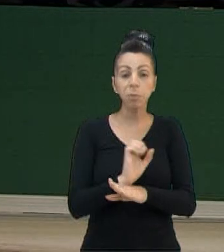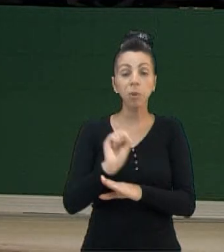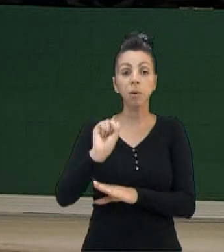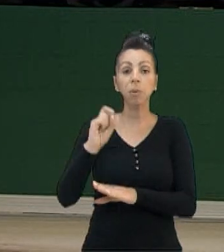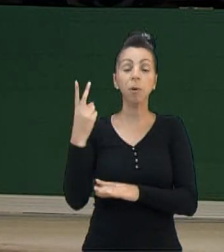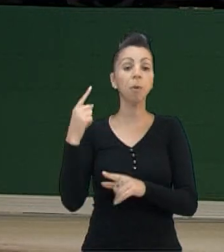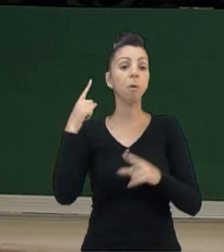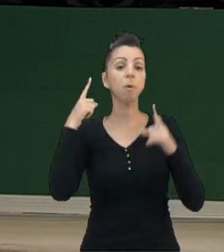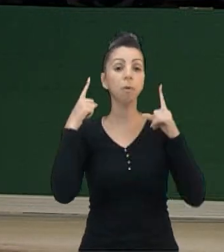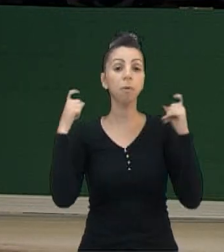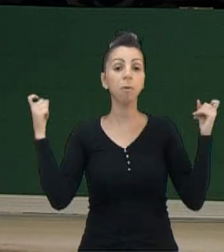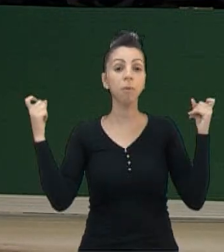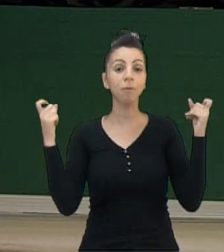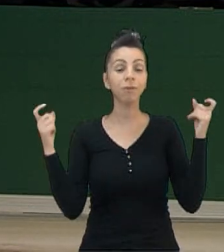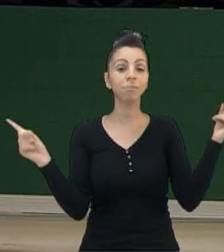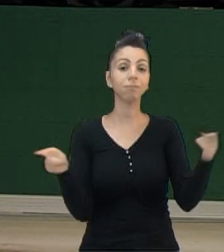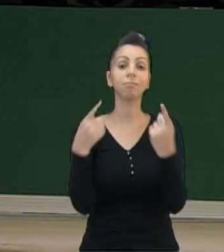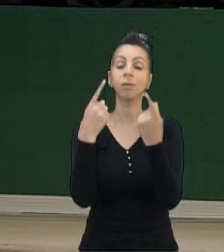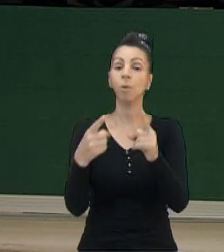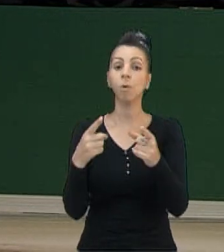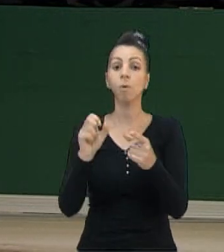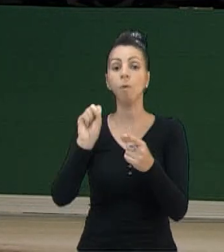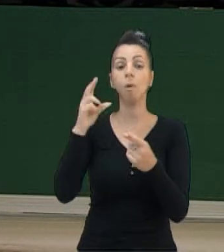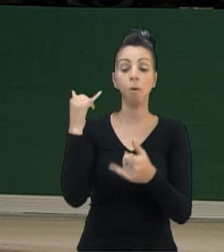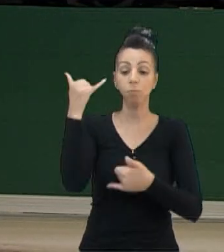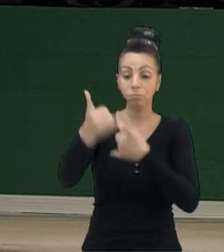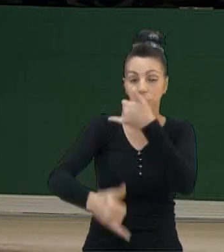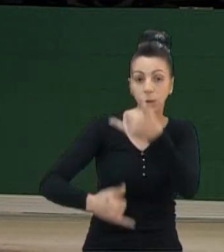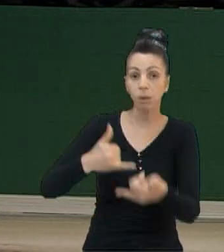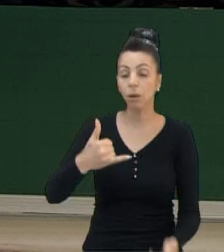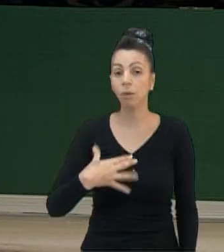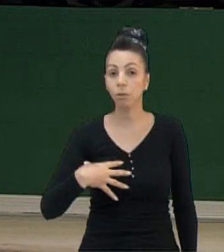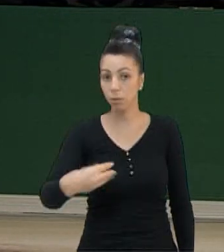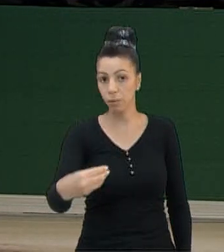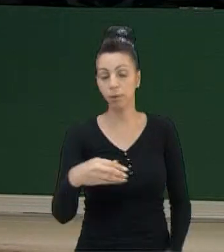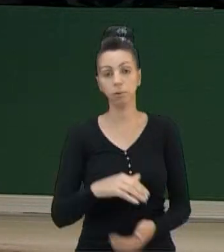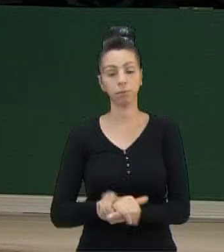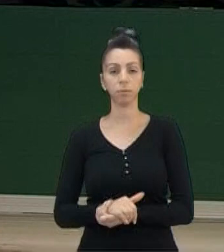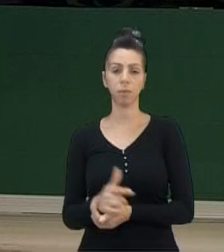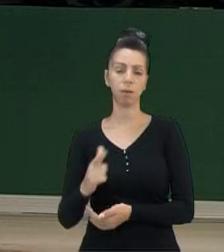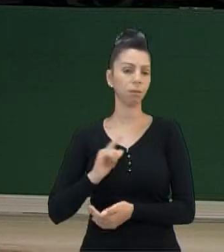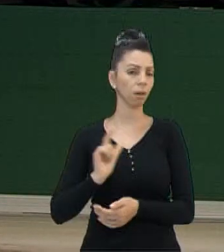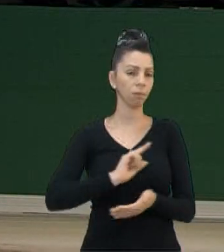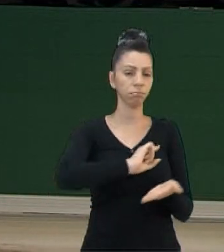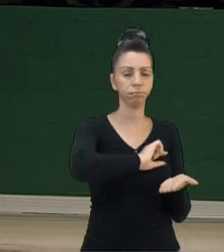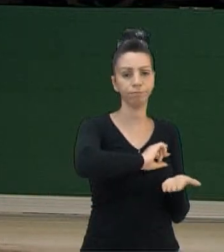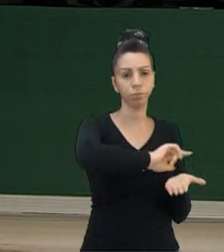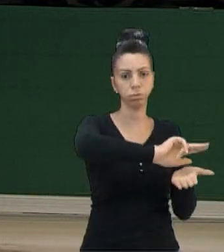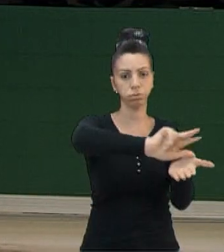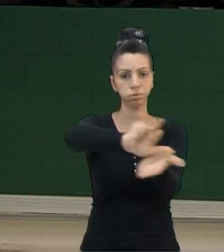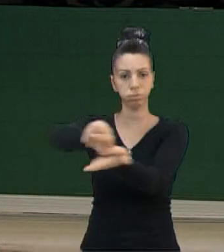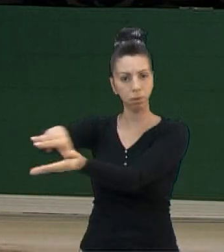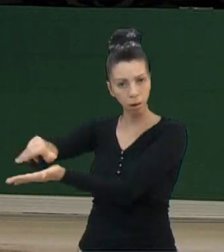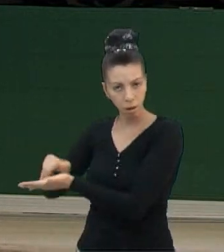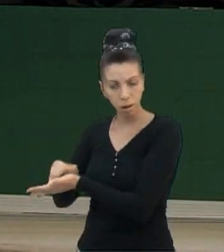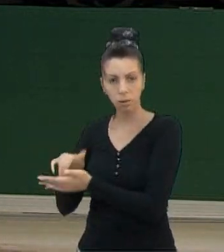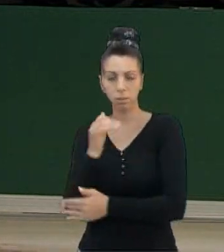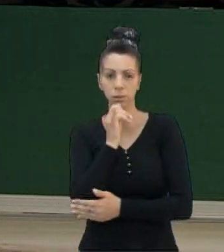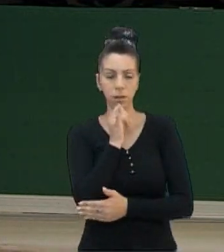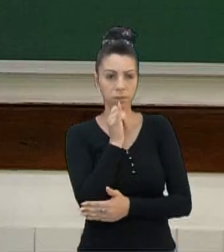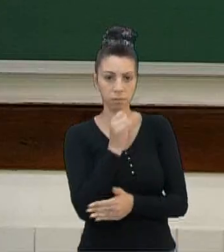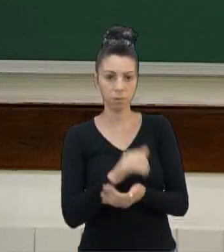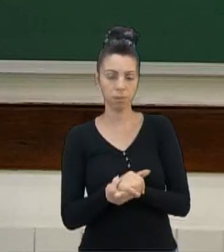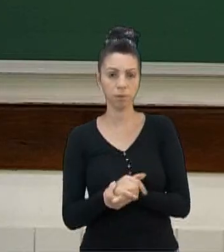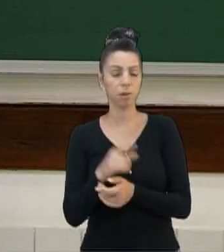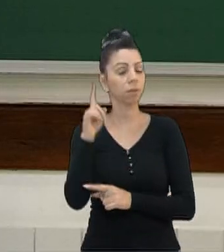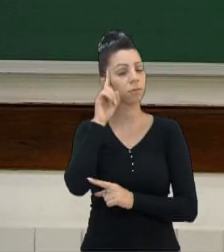com a família, né? Ou brincar com os filhos. Então, veja, tem essa questão, poderiam ter outros exemplos, é só para você pensar aí, exemplos